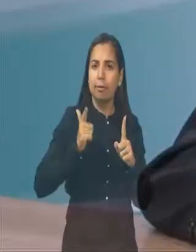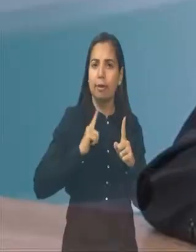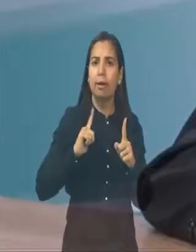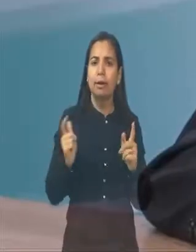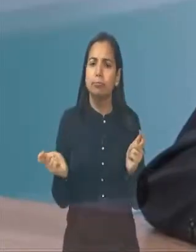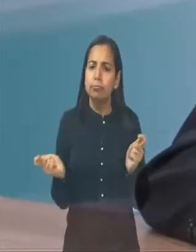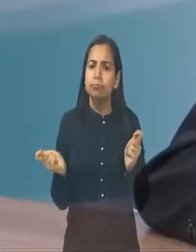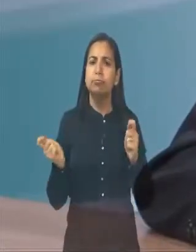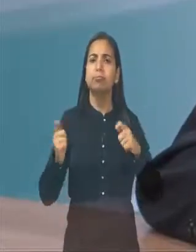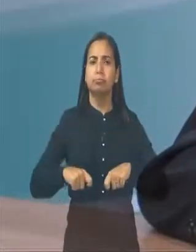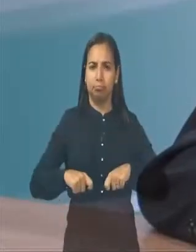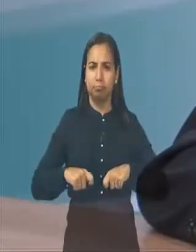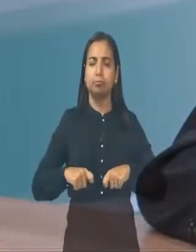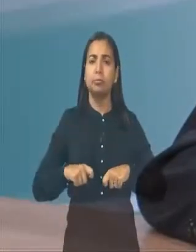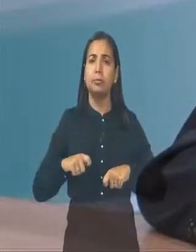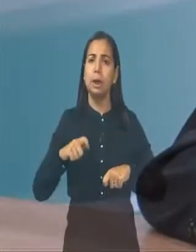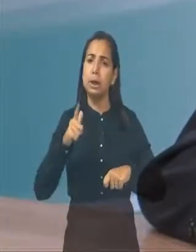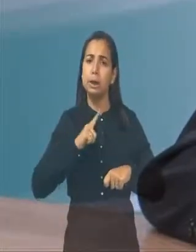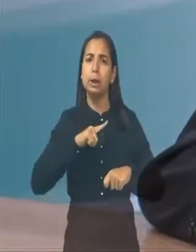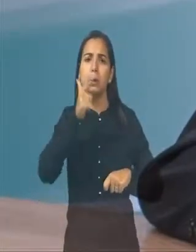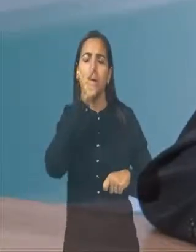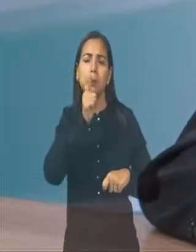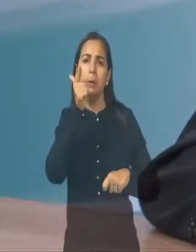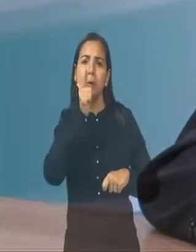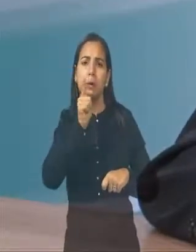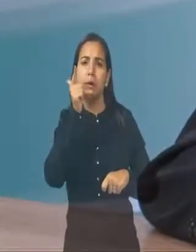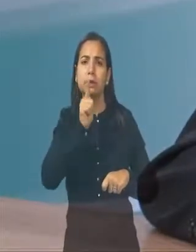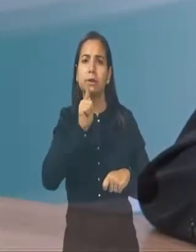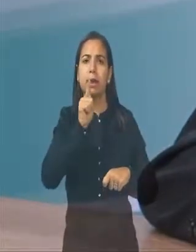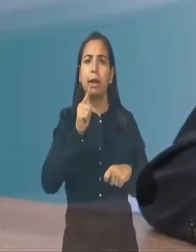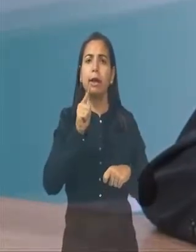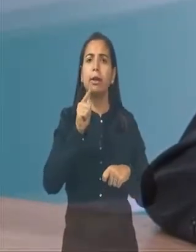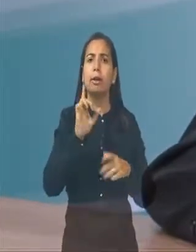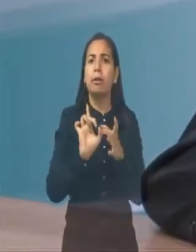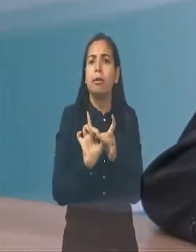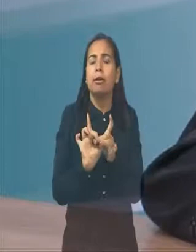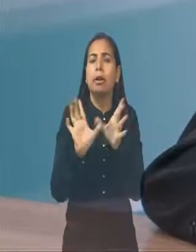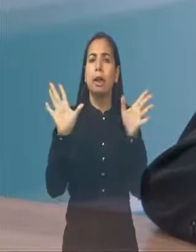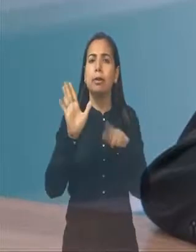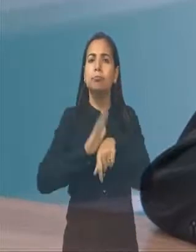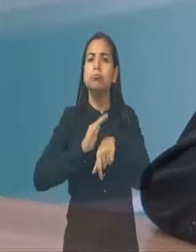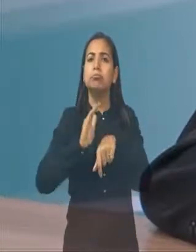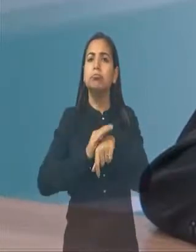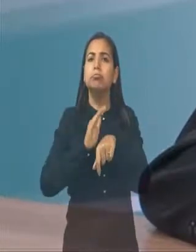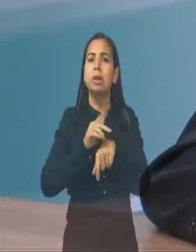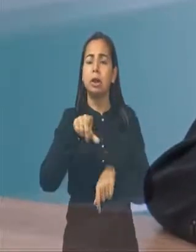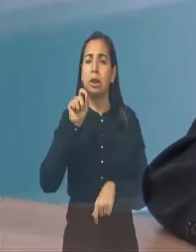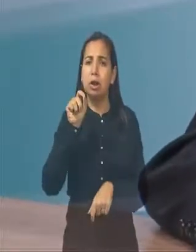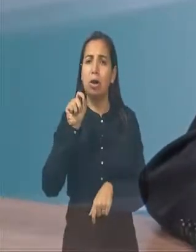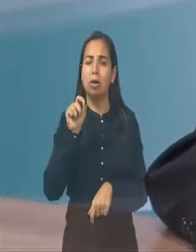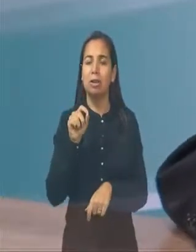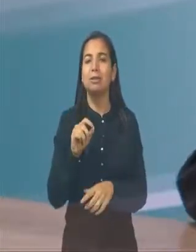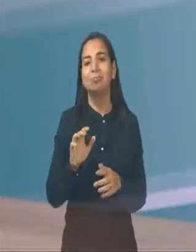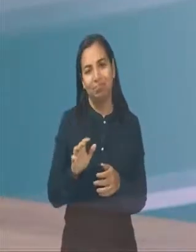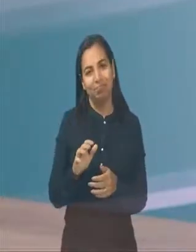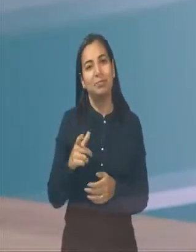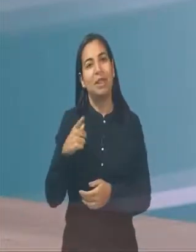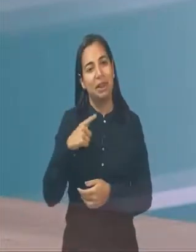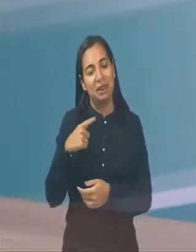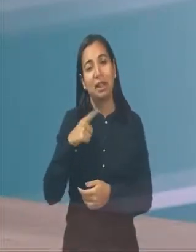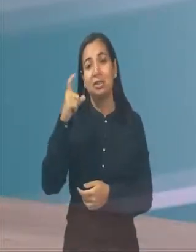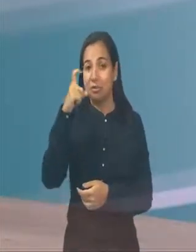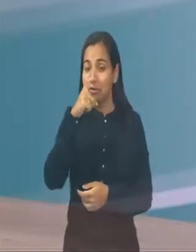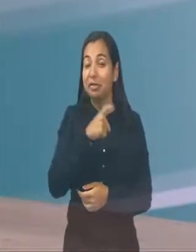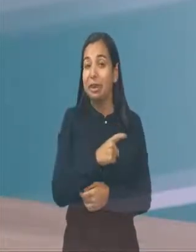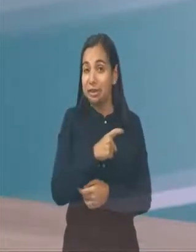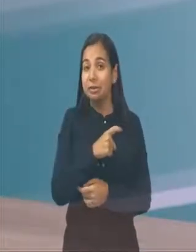garantem, mantêm as suas necessidades e têm o direito de escolha. Estamos longe. Estamos longe porque quando